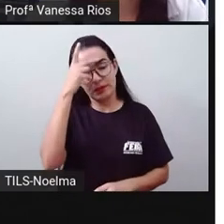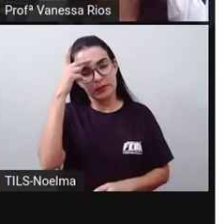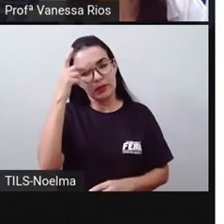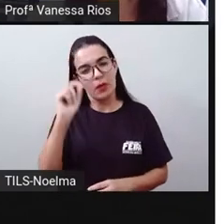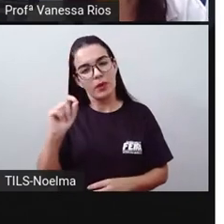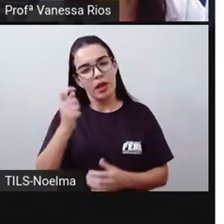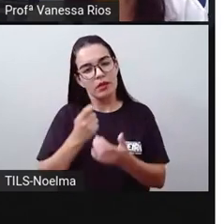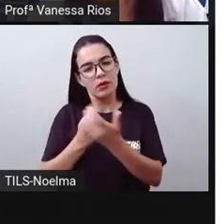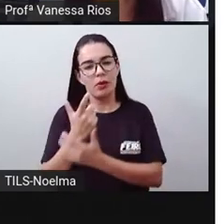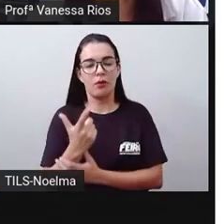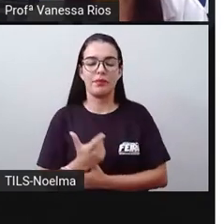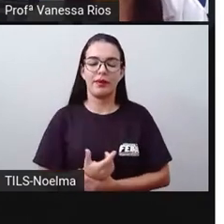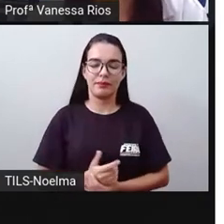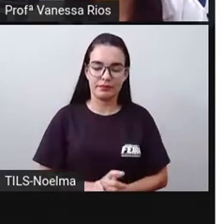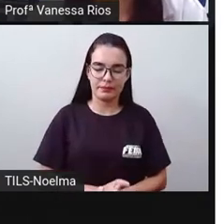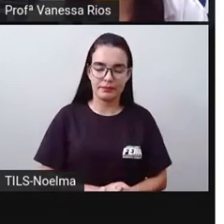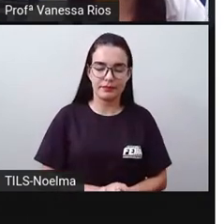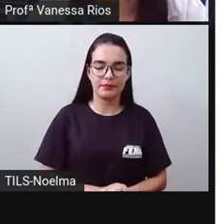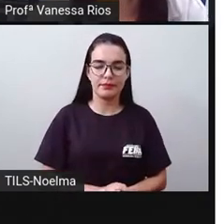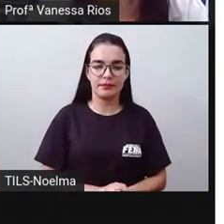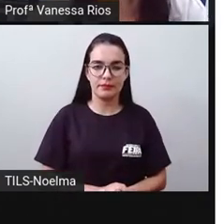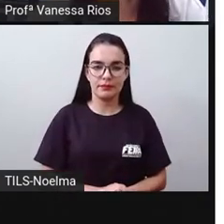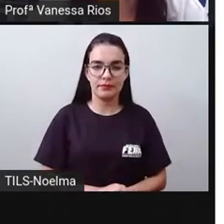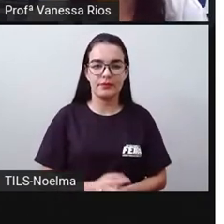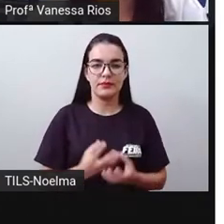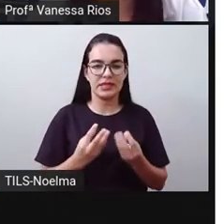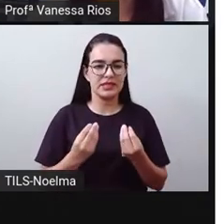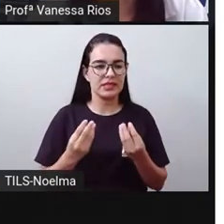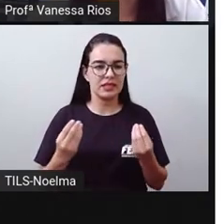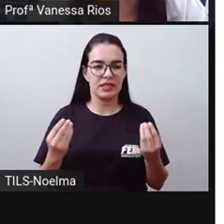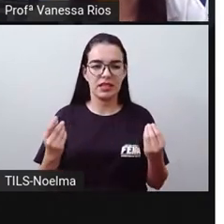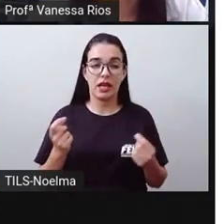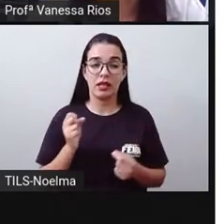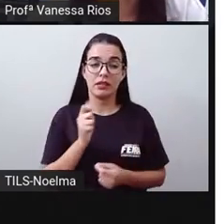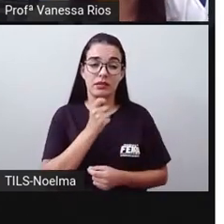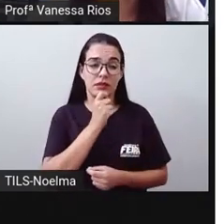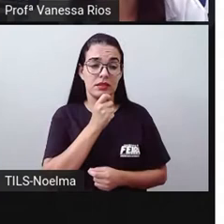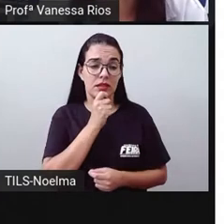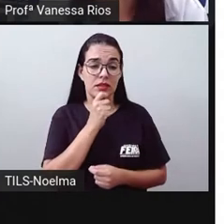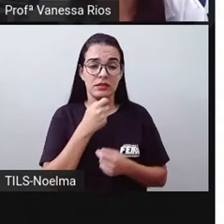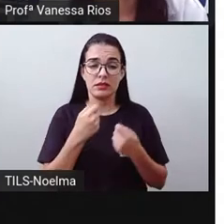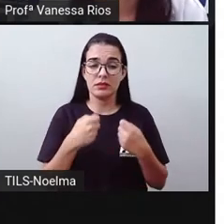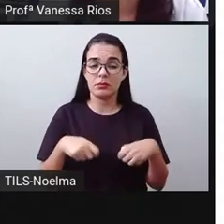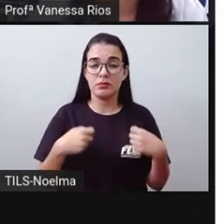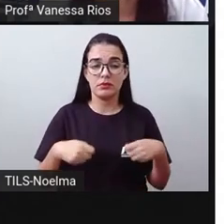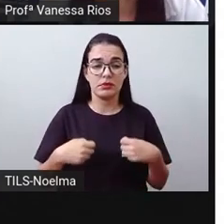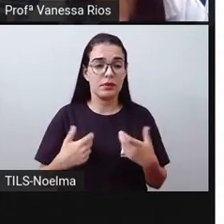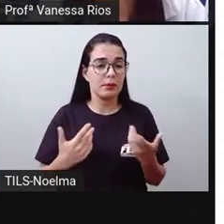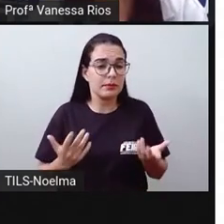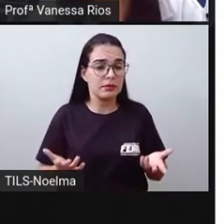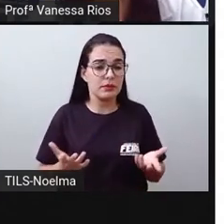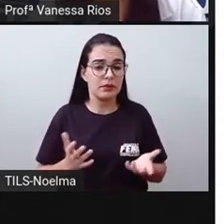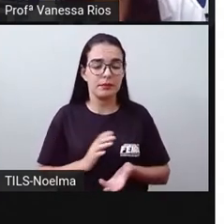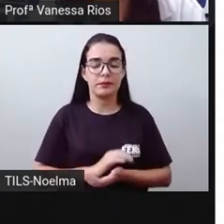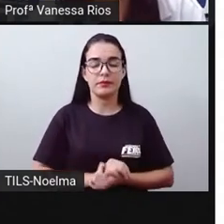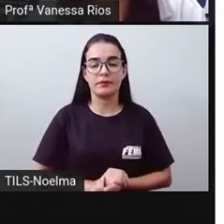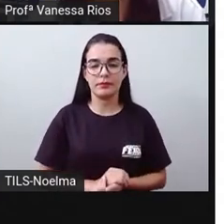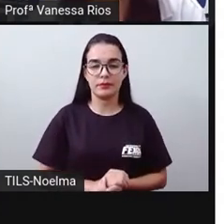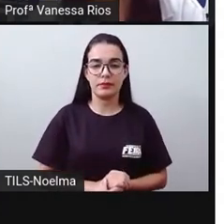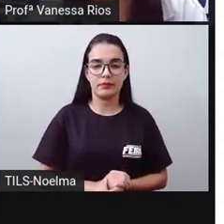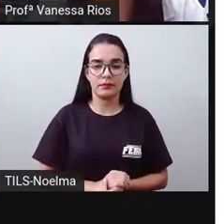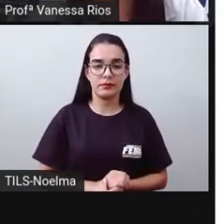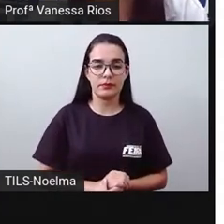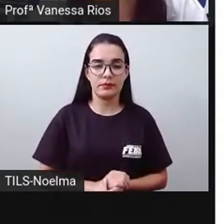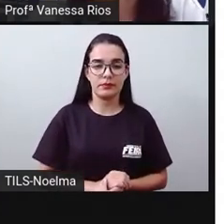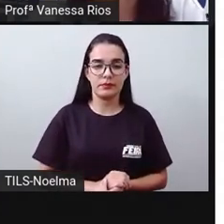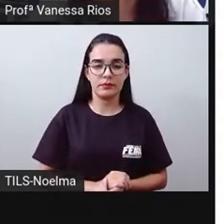esse consumismo, essa compra, essa aquisição de produtos que a gente não tem tanta necessidade ou